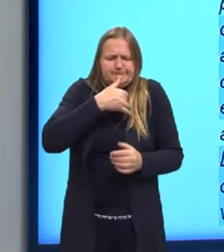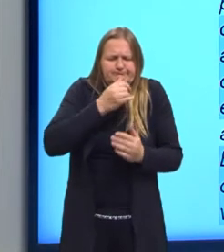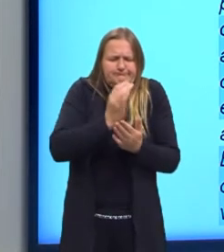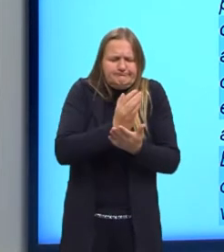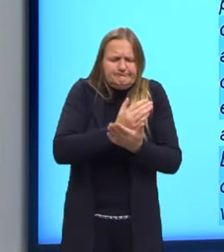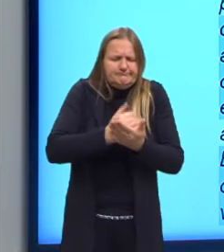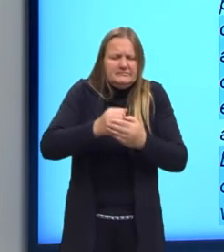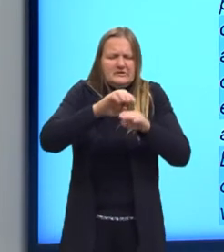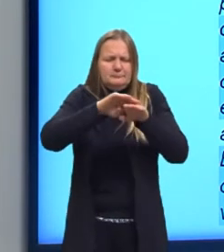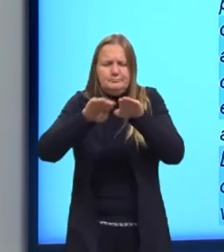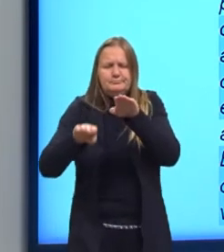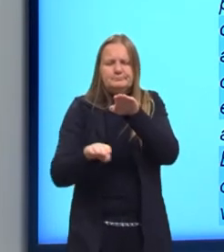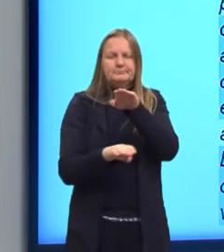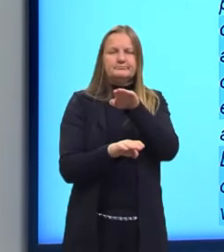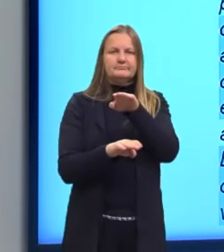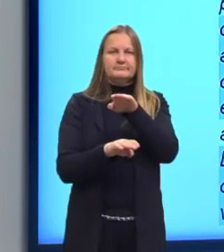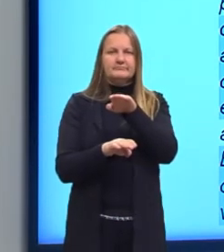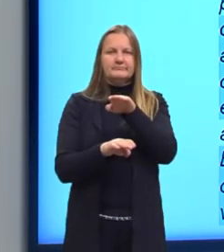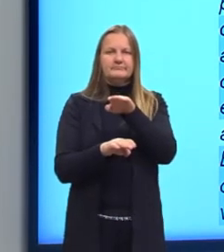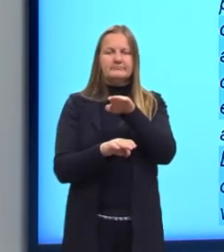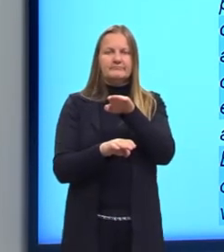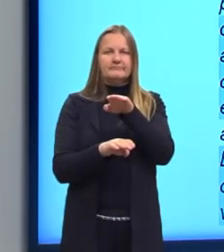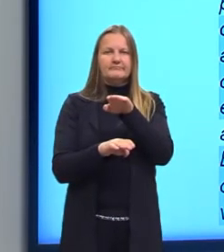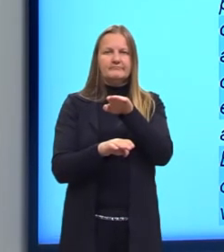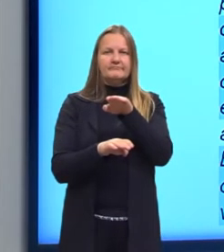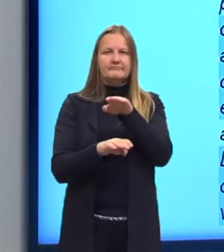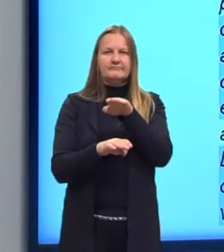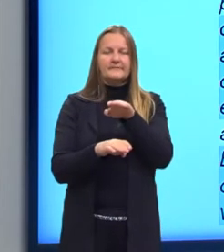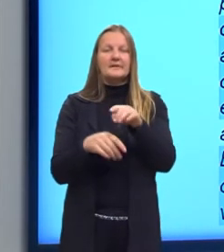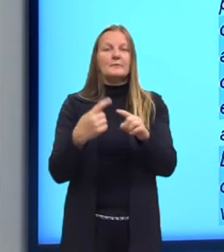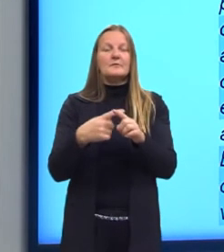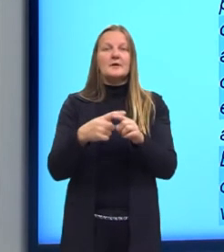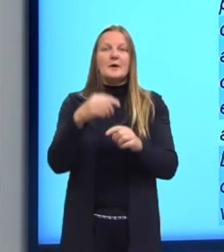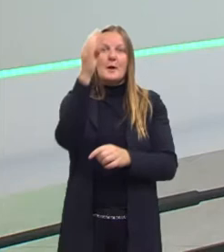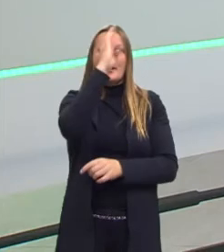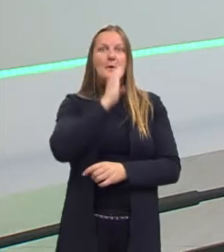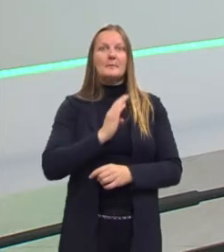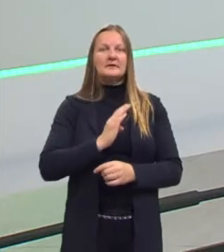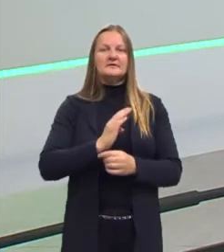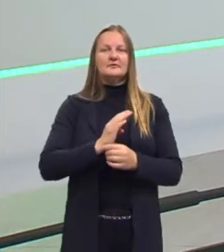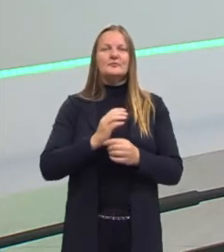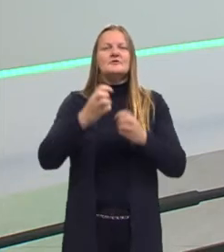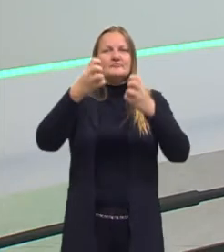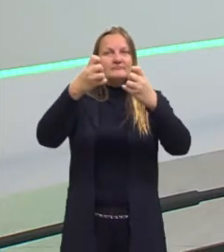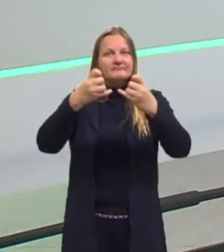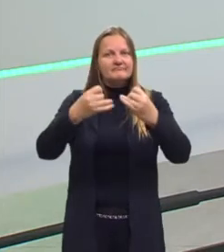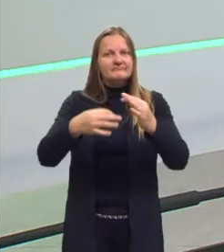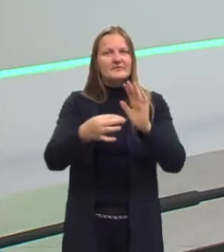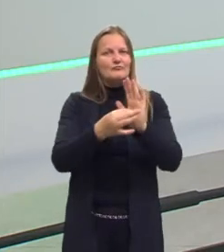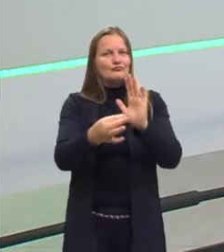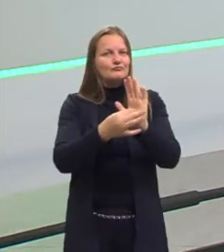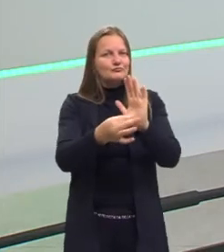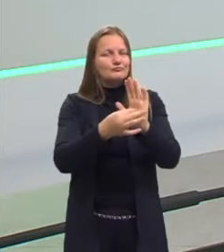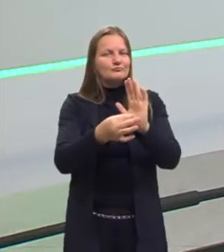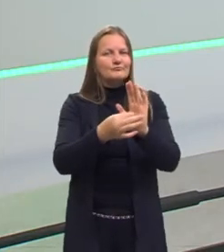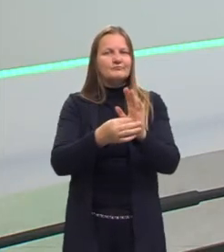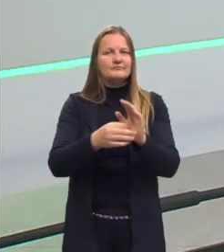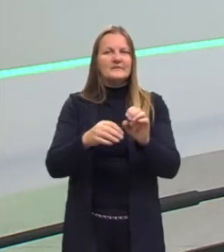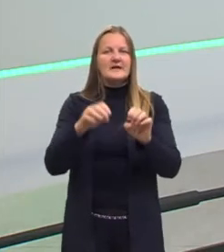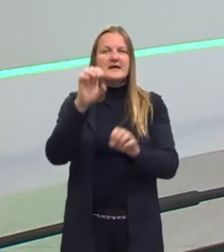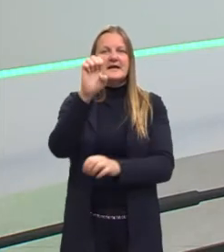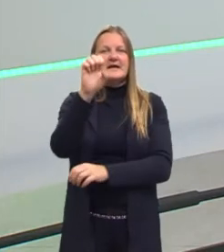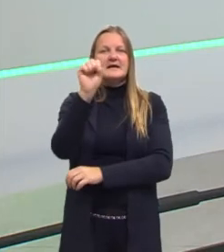e desigual temos uma atribuição de qualificação do Brasil né de especificidade o que que ele é um país